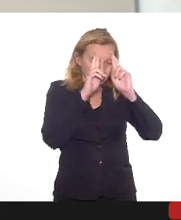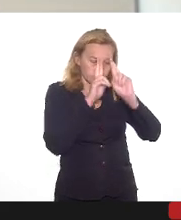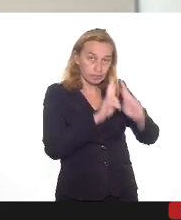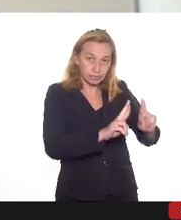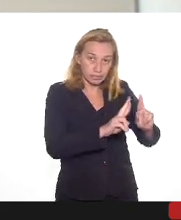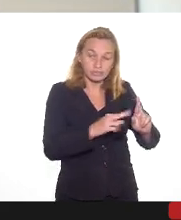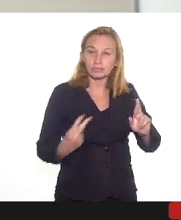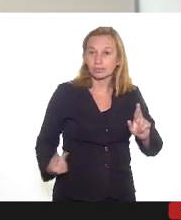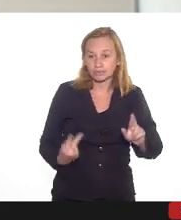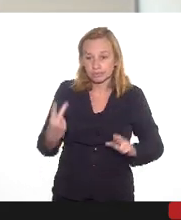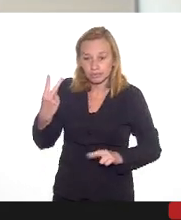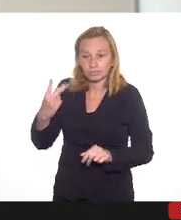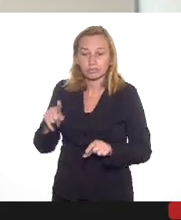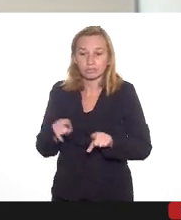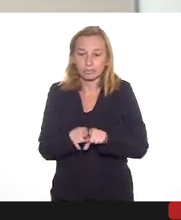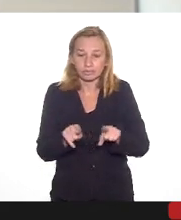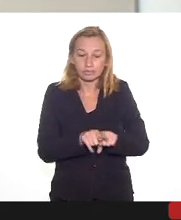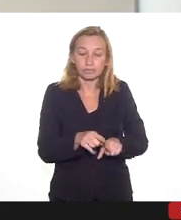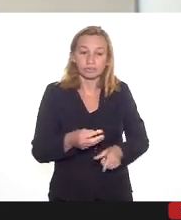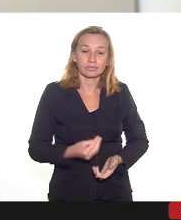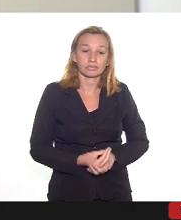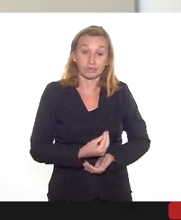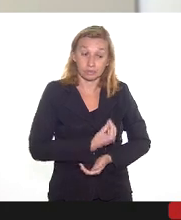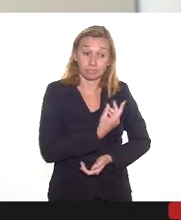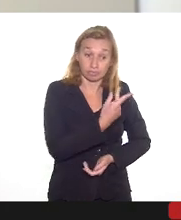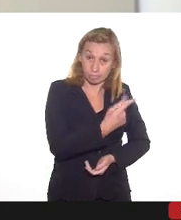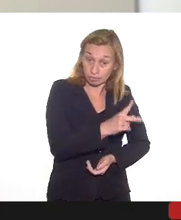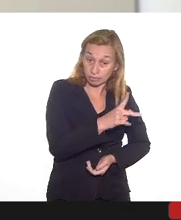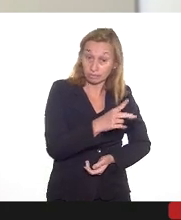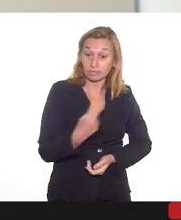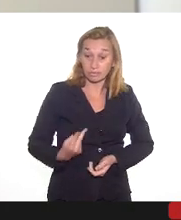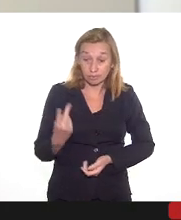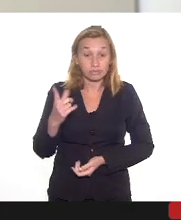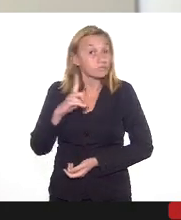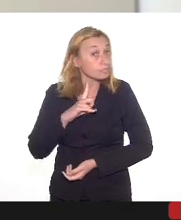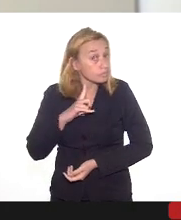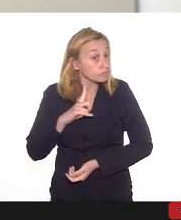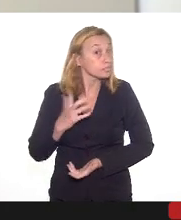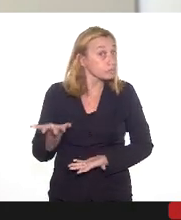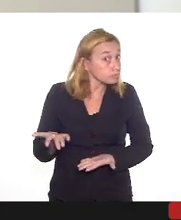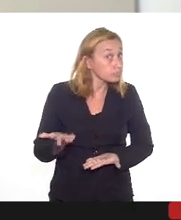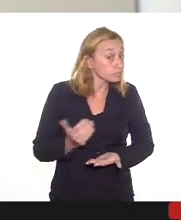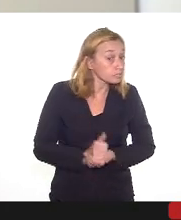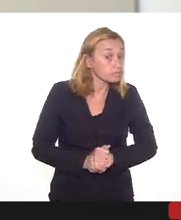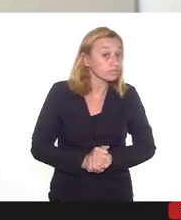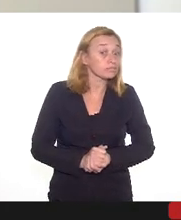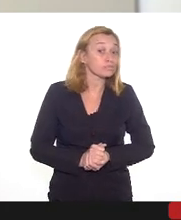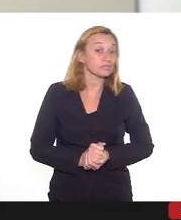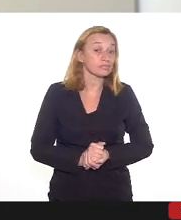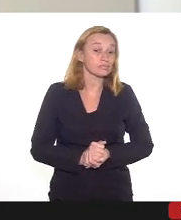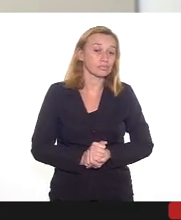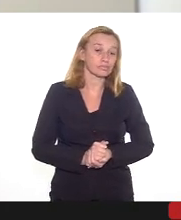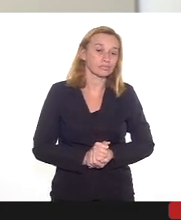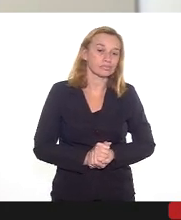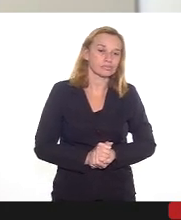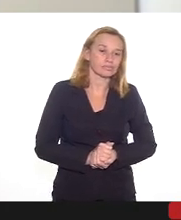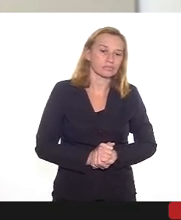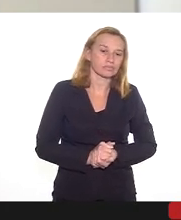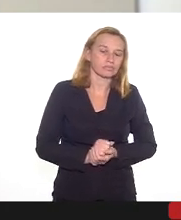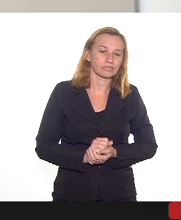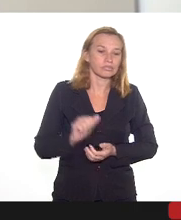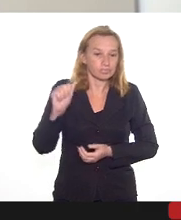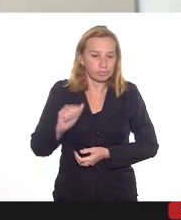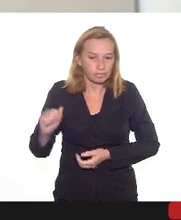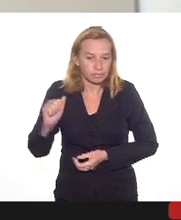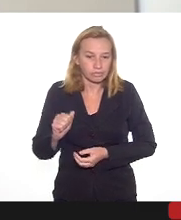respeitados e também valorizados. Né, a vida deles também vale para o difícil provimento, que inclusive tem aí uma associação